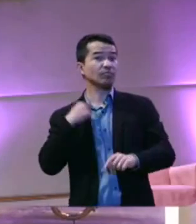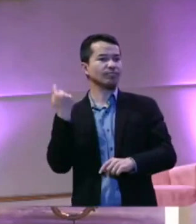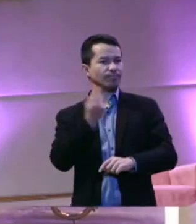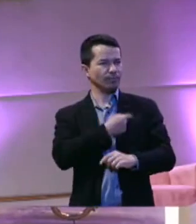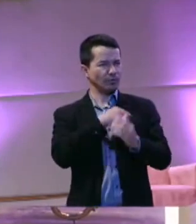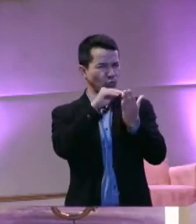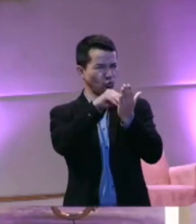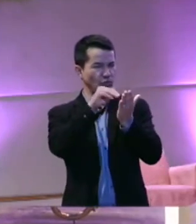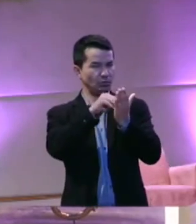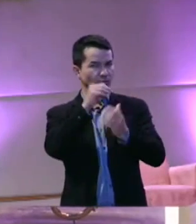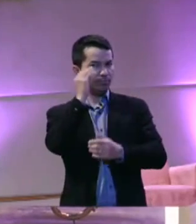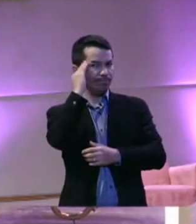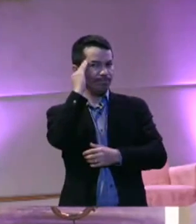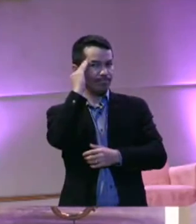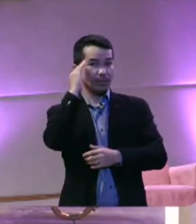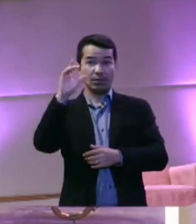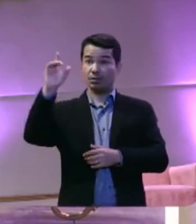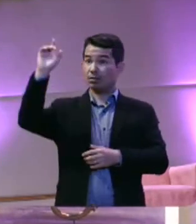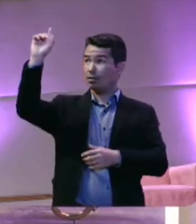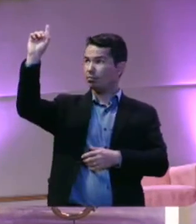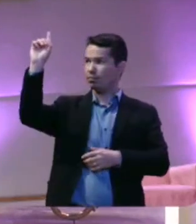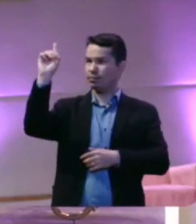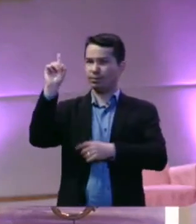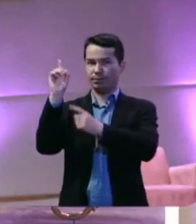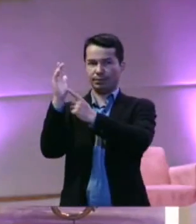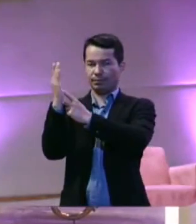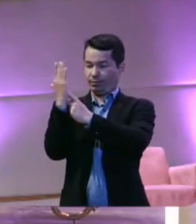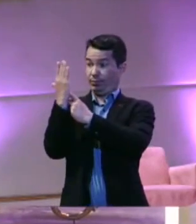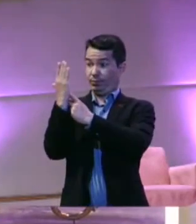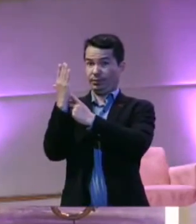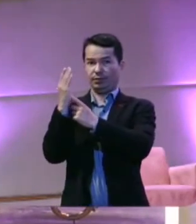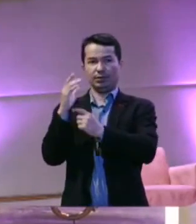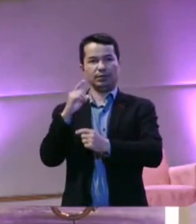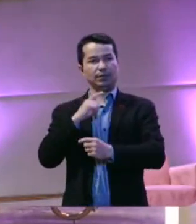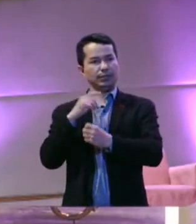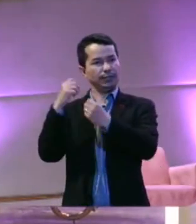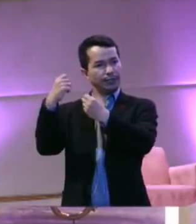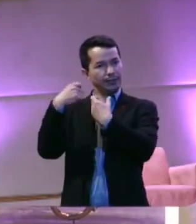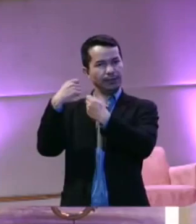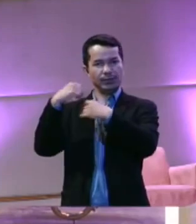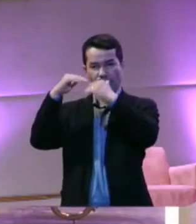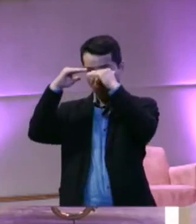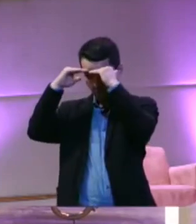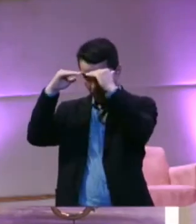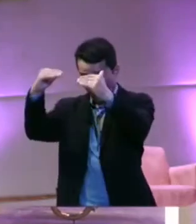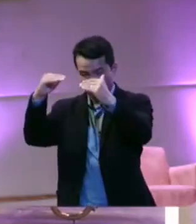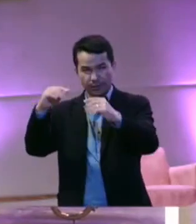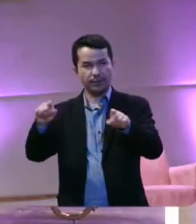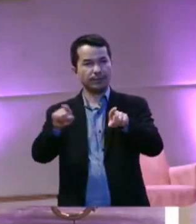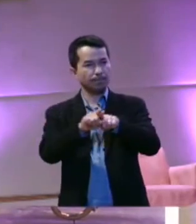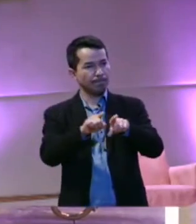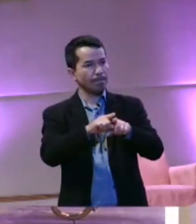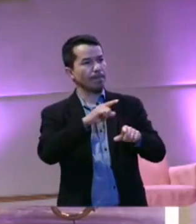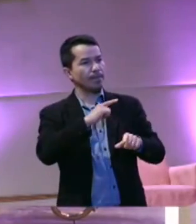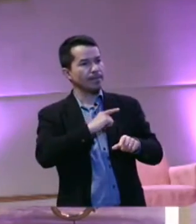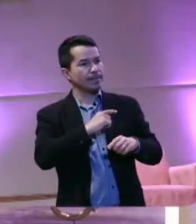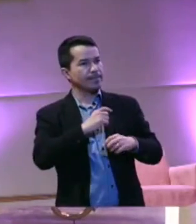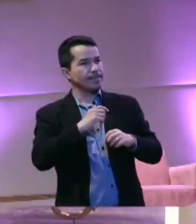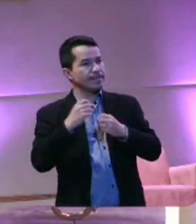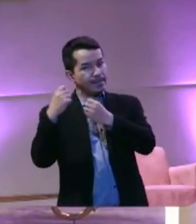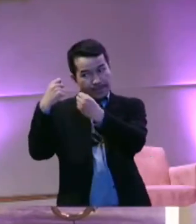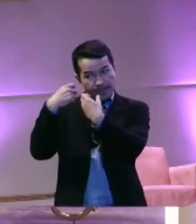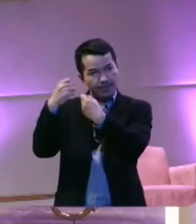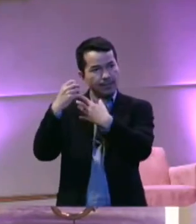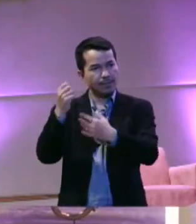e quebrantamento. Você lembra da história de Saul e Davi lá em 1 Samuel? O mesmo Espírito que